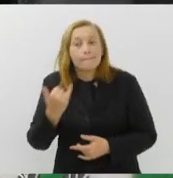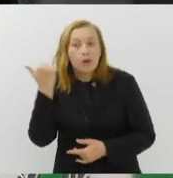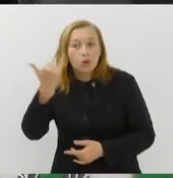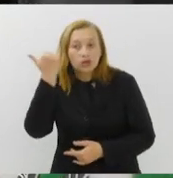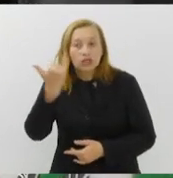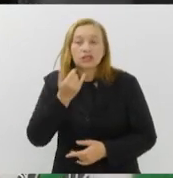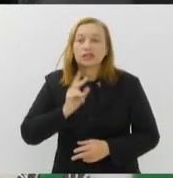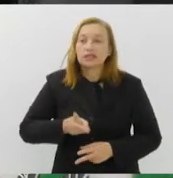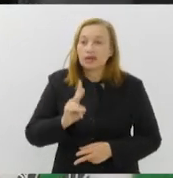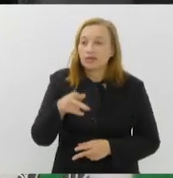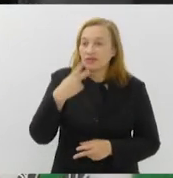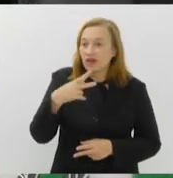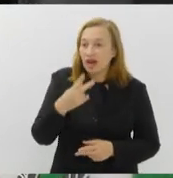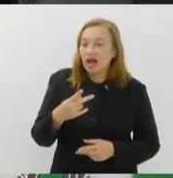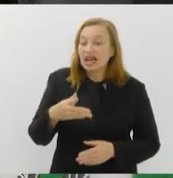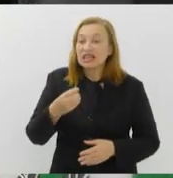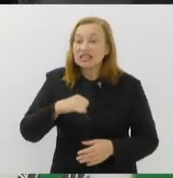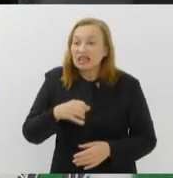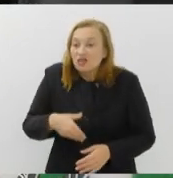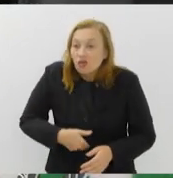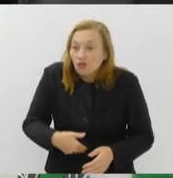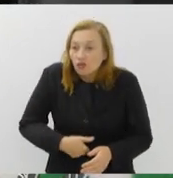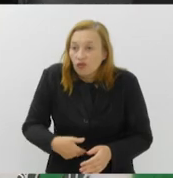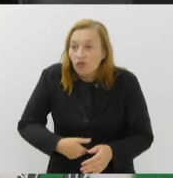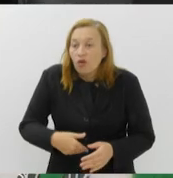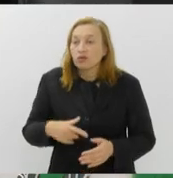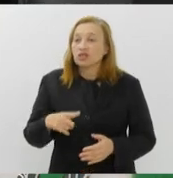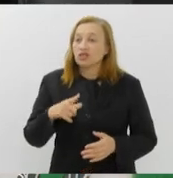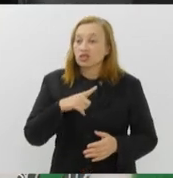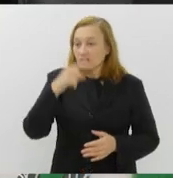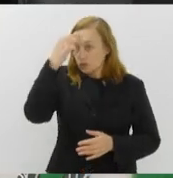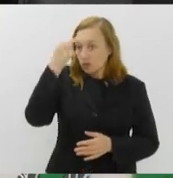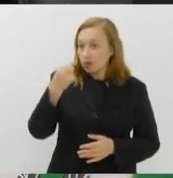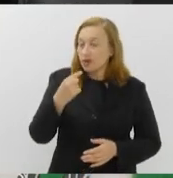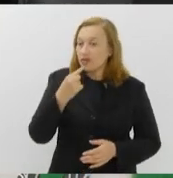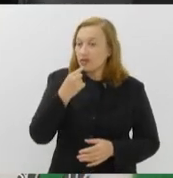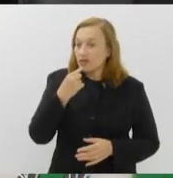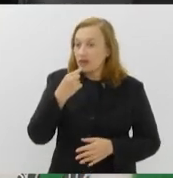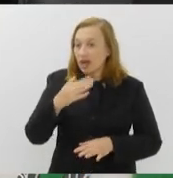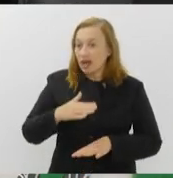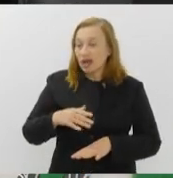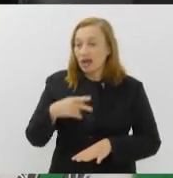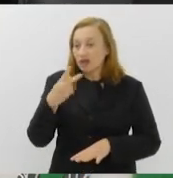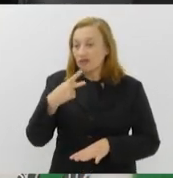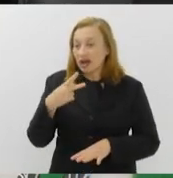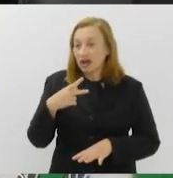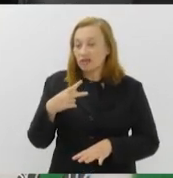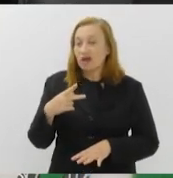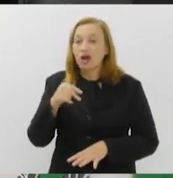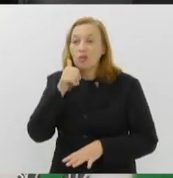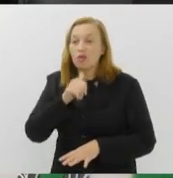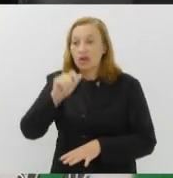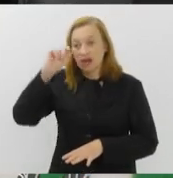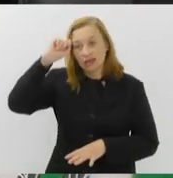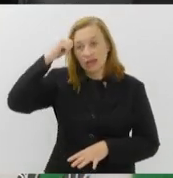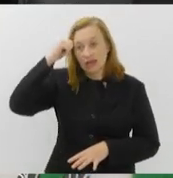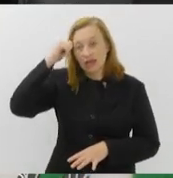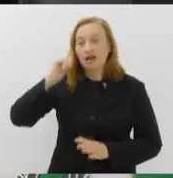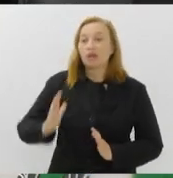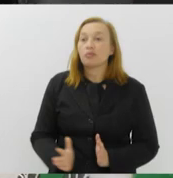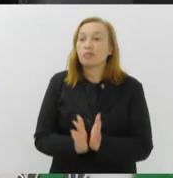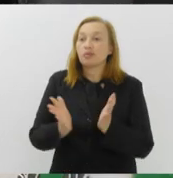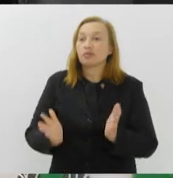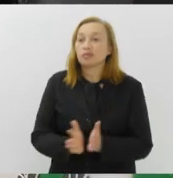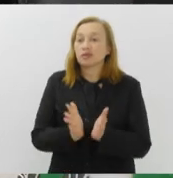sempre dizer, se a fome tivesse um perfil, ela perfilaria uma mulher negra, pobre da favela e da